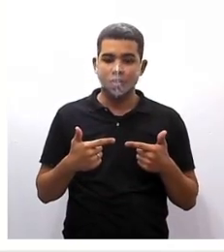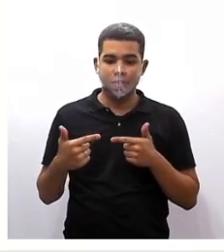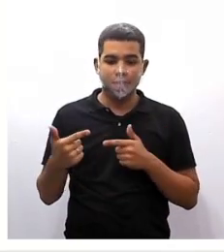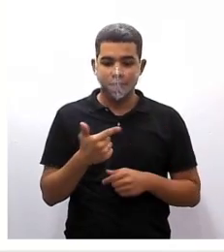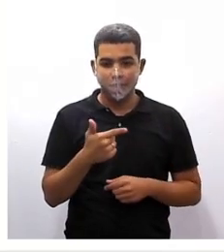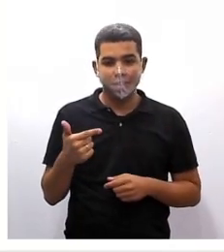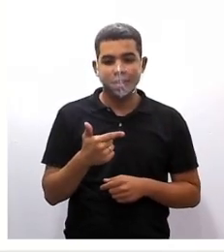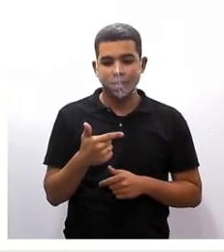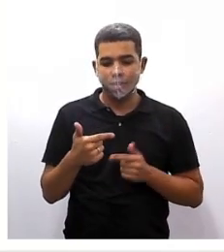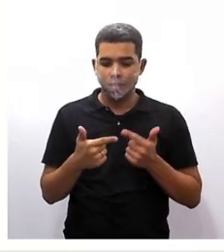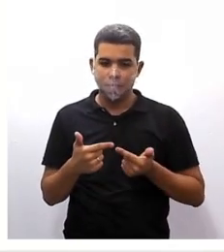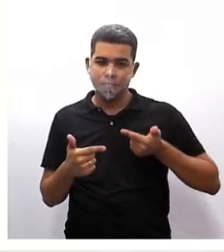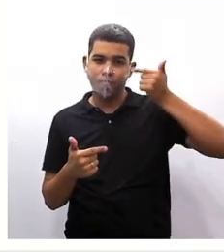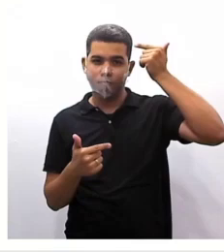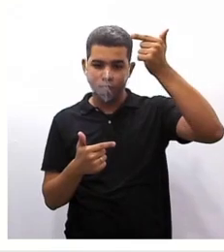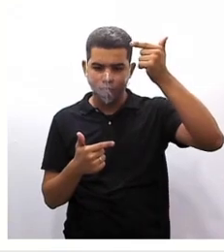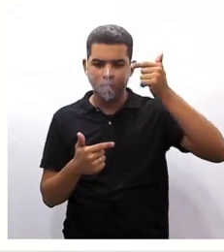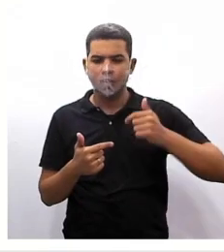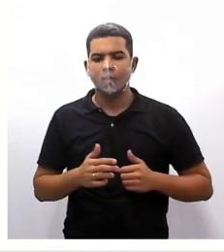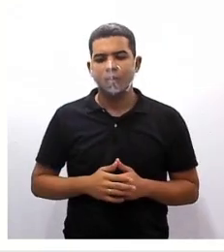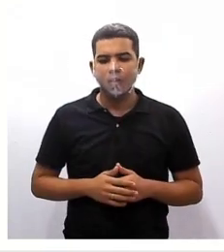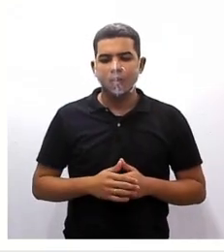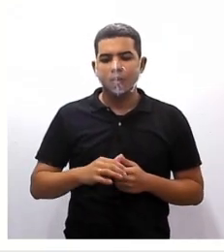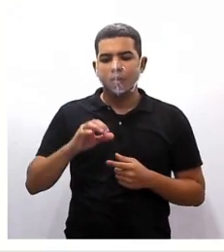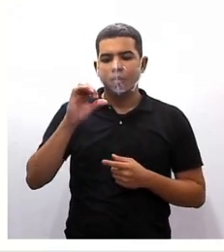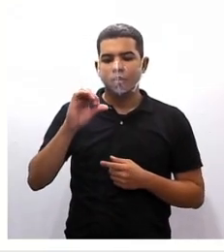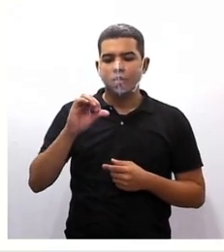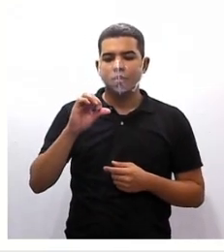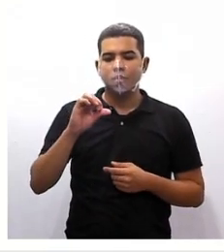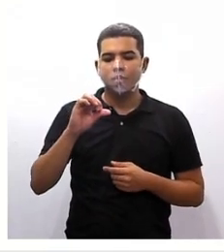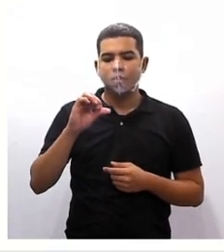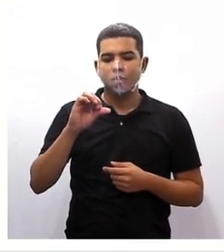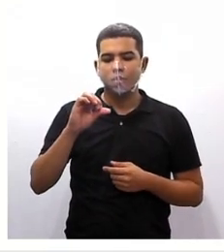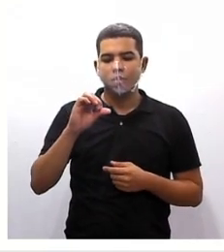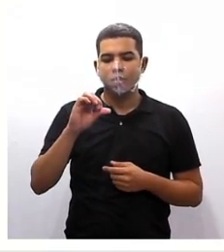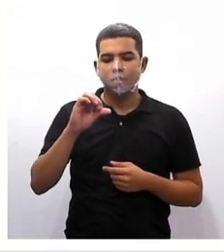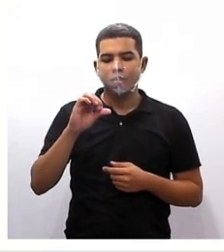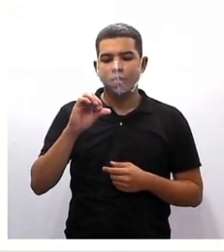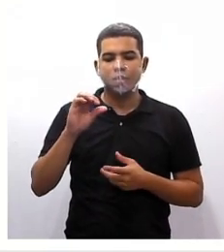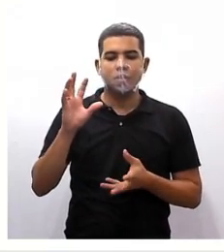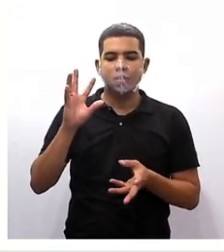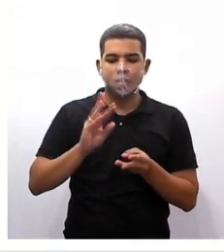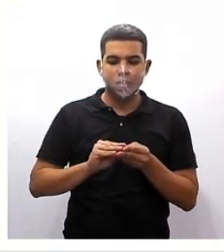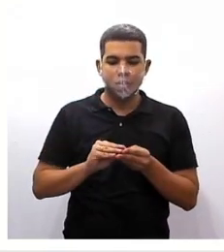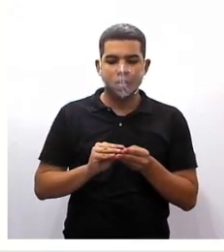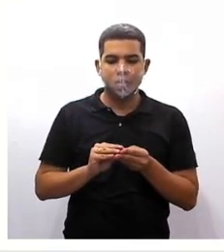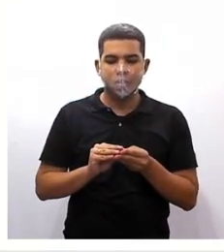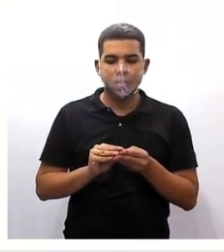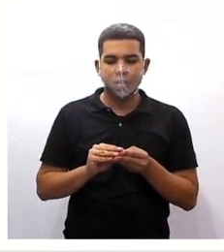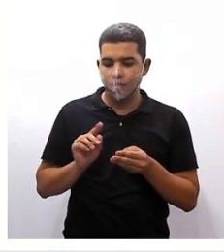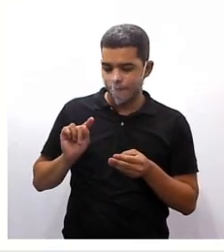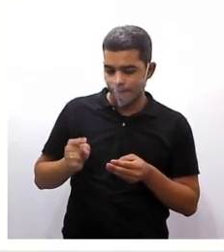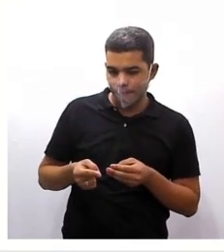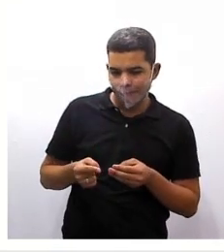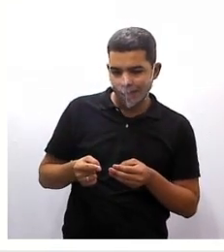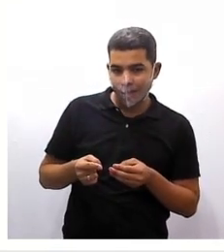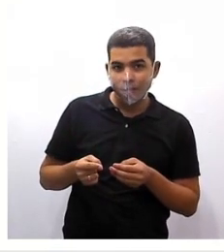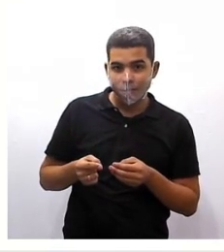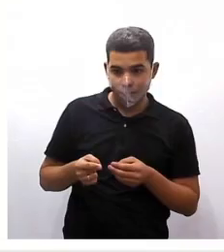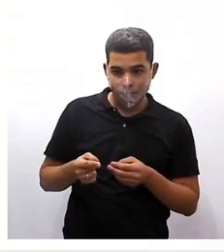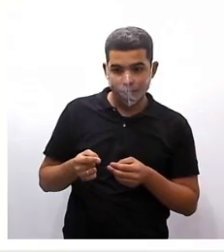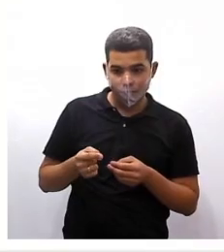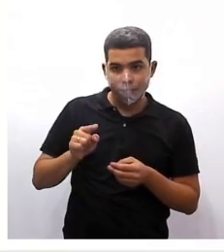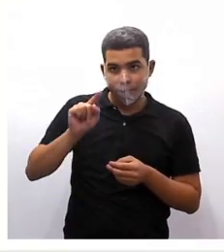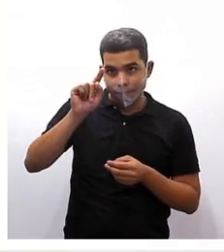esse 2 vai somar 9 mais 2, 11. Mas soma tudinho, que vai bater, ó, a vírgula embaixo